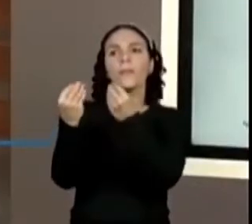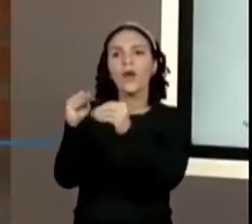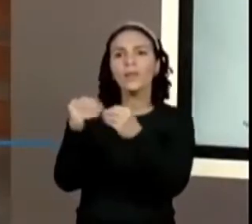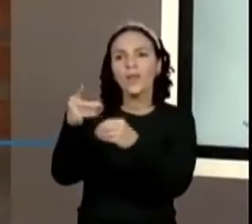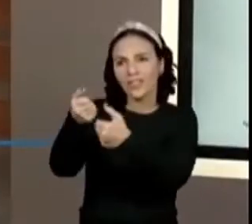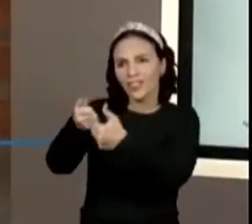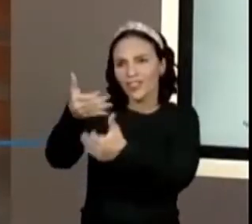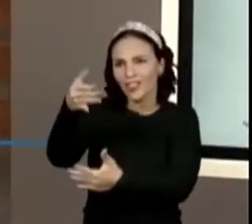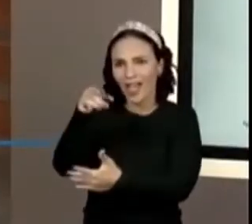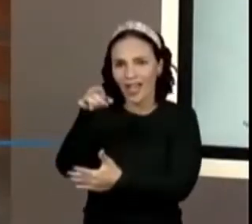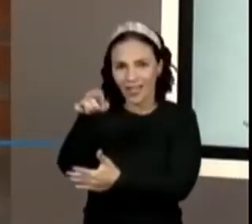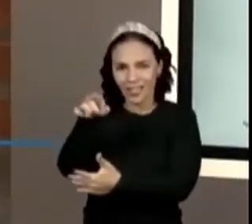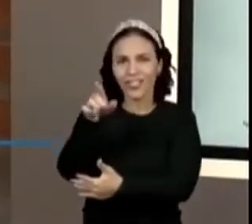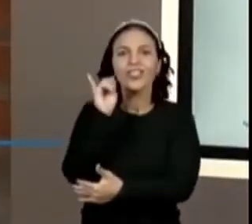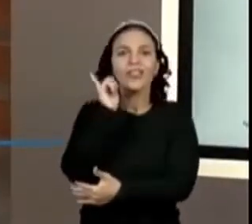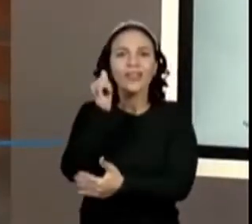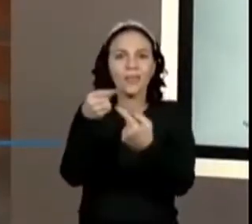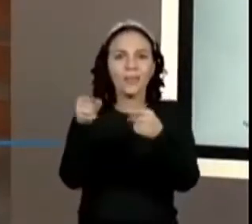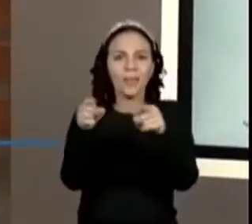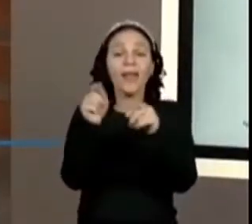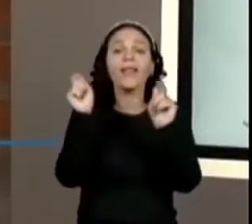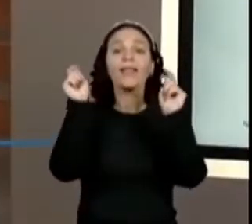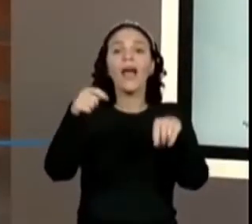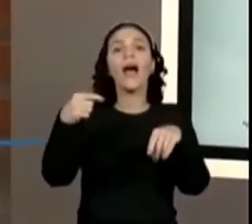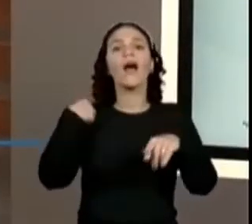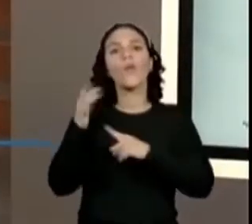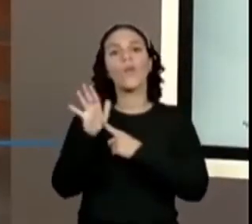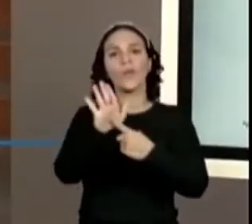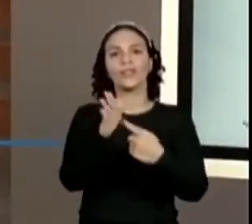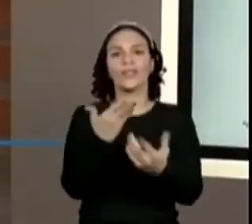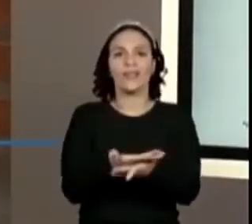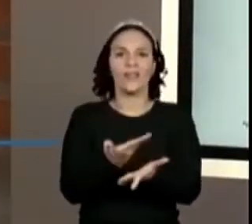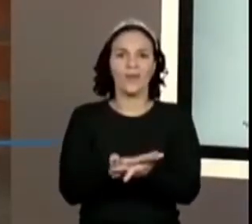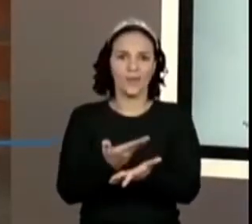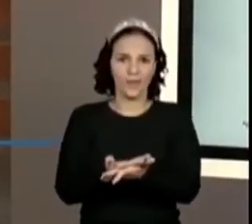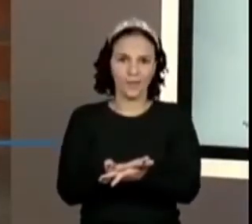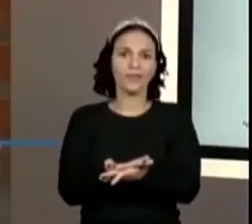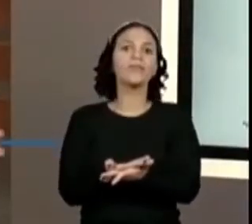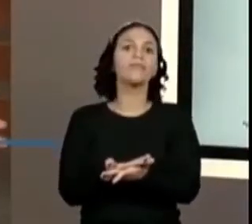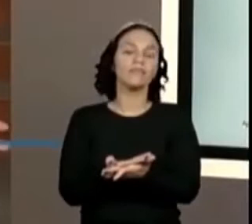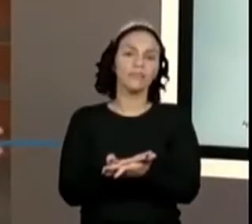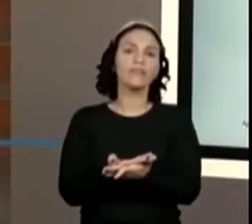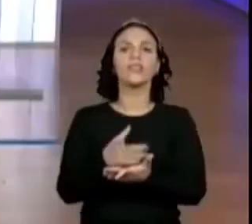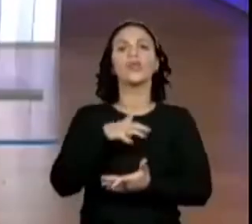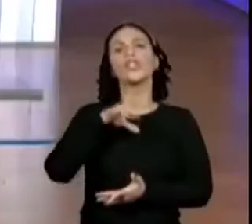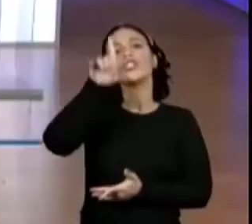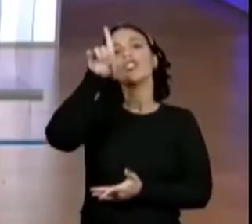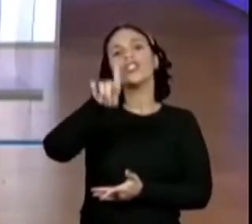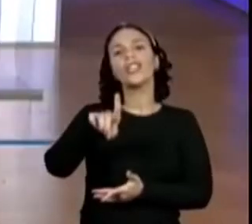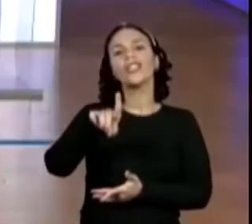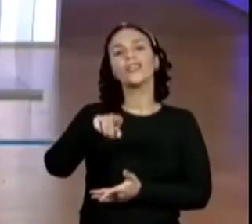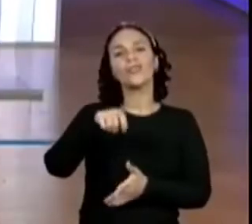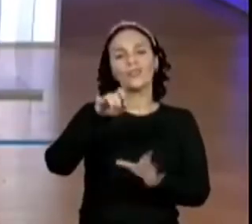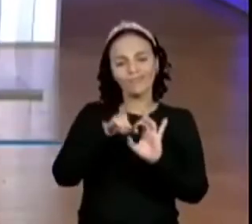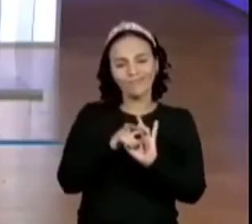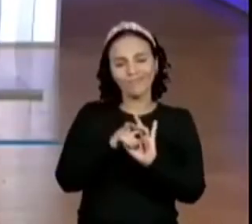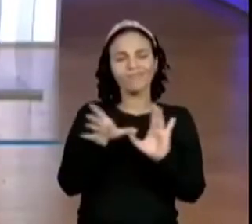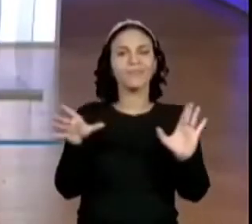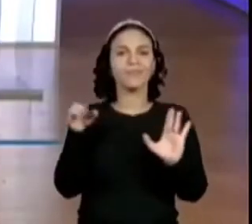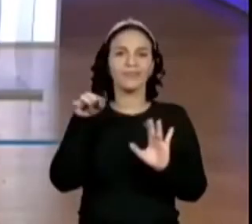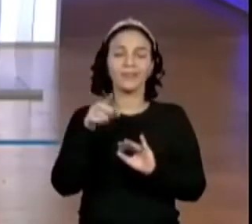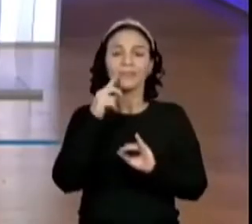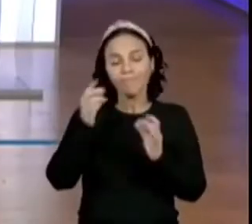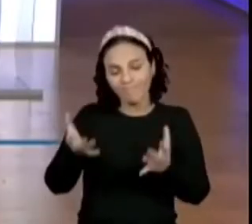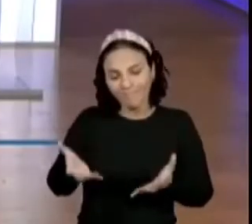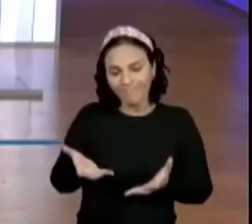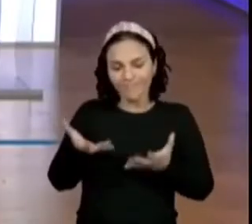parlendas, escreve para elas, é tão legal, porque daí eu posso trazer para a aula. A gente sempre tem algumas coisas com direitos autorais, né, professor? Com certeza. Enriquece demais a aula